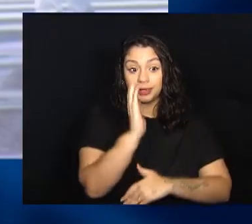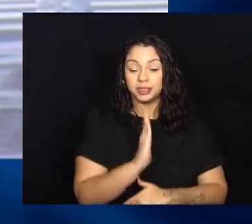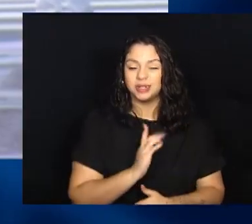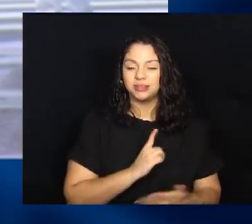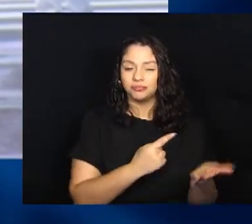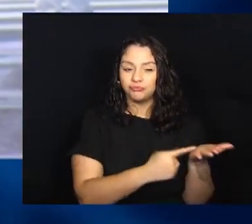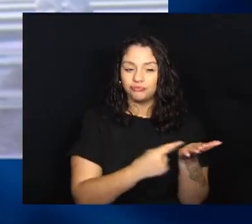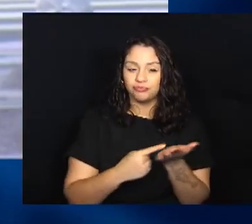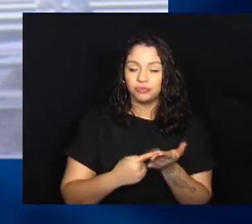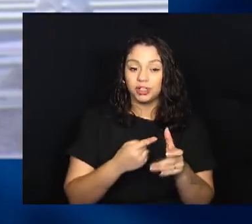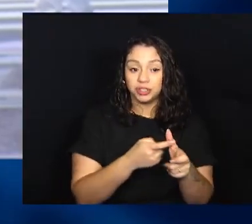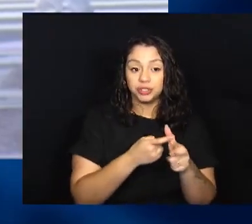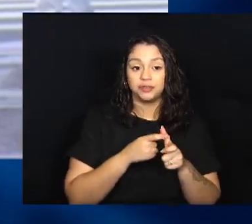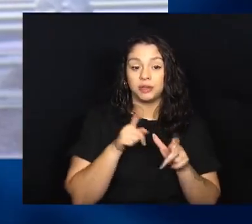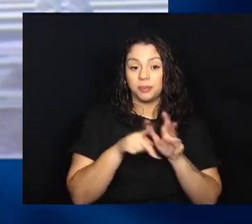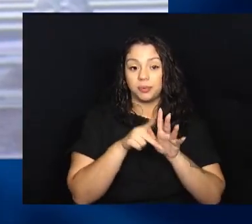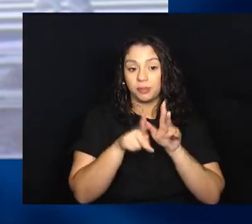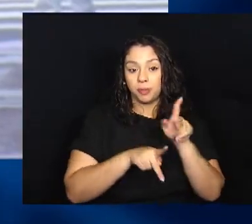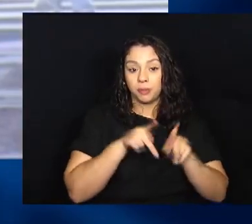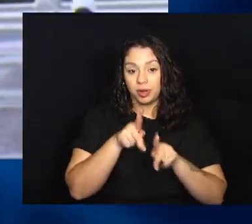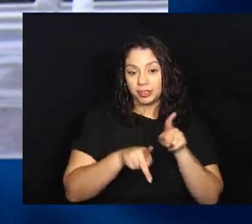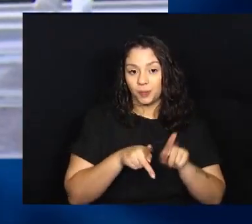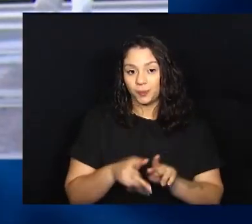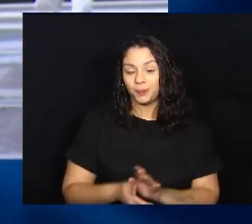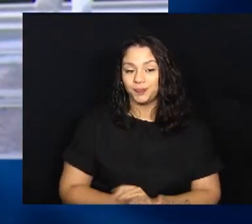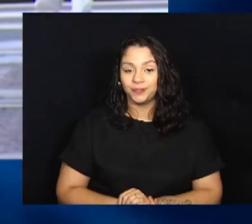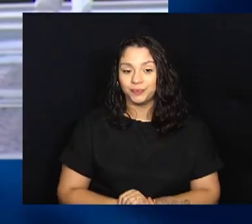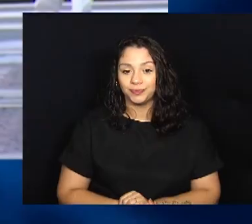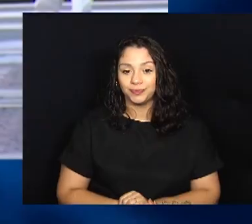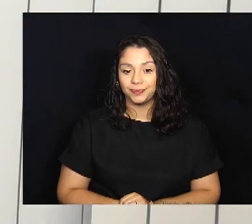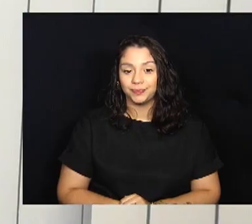renegociar dívidas da população.